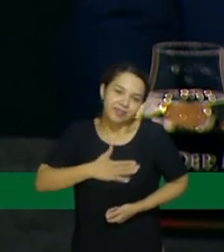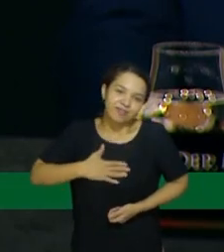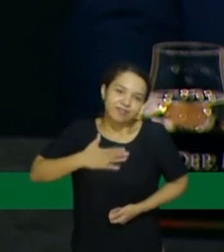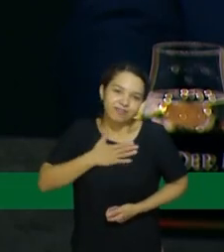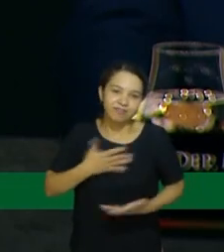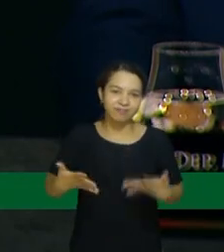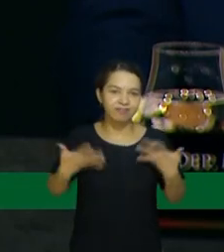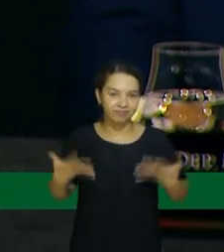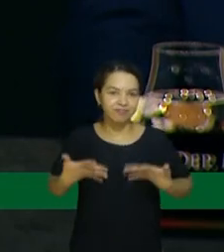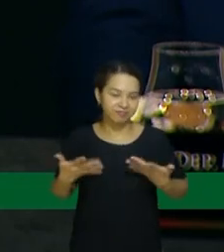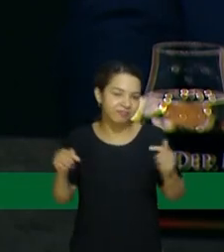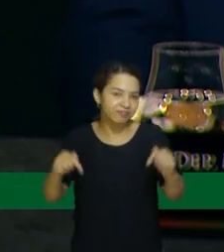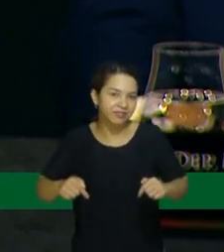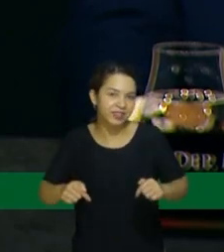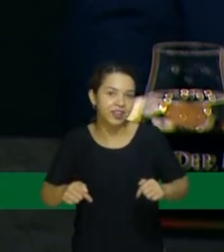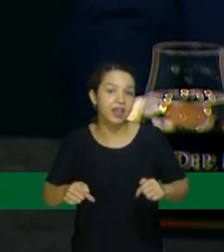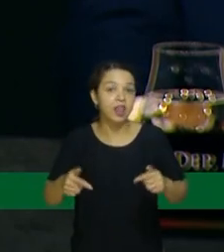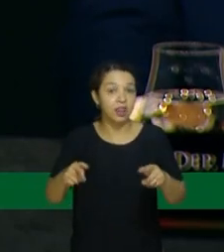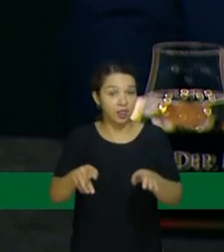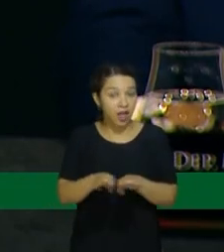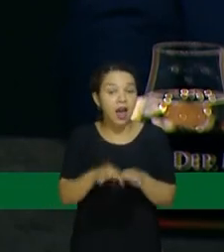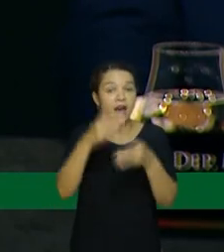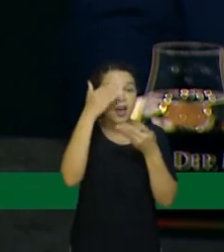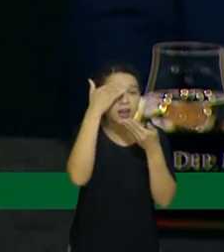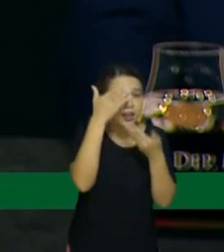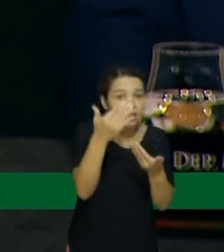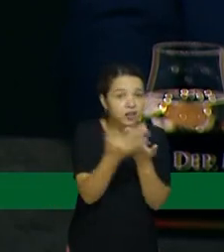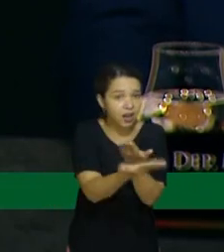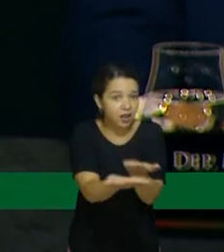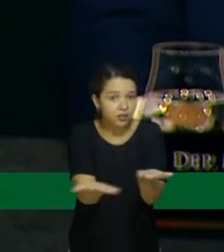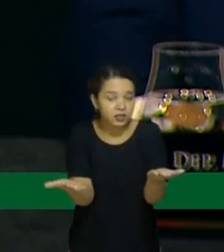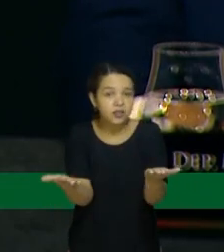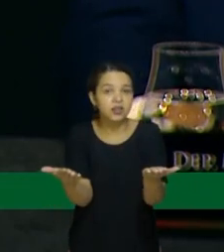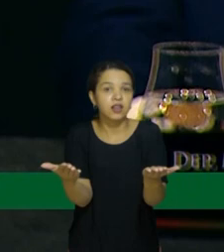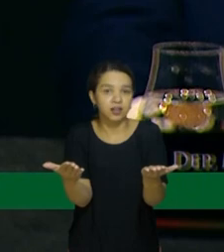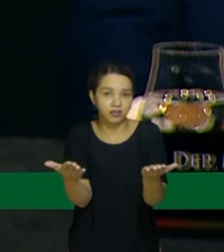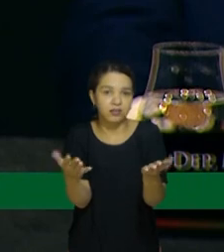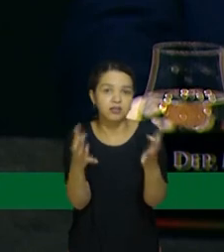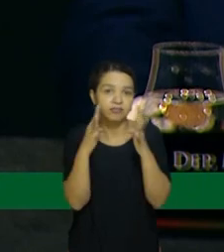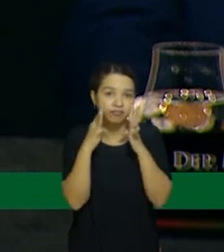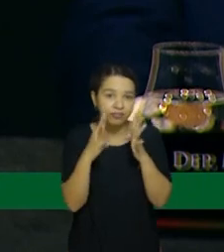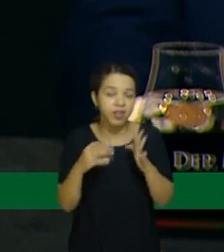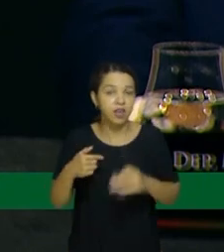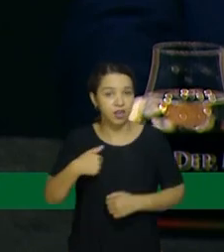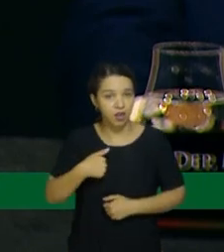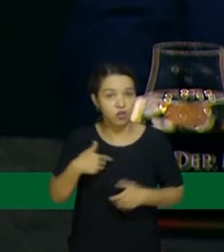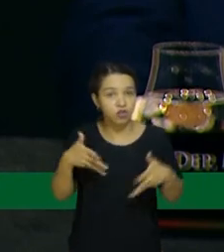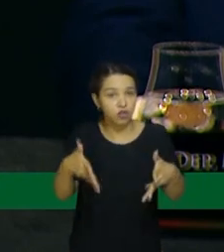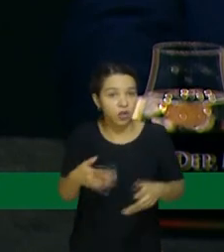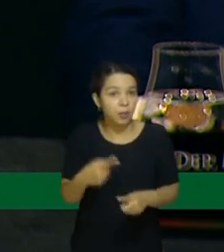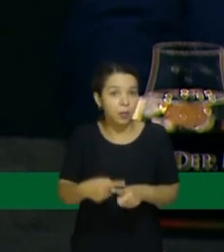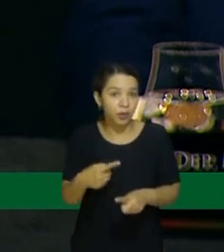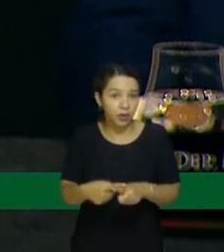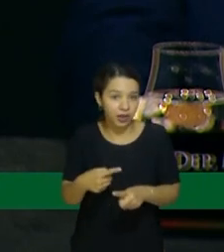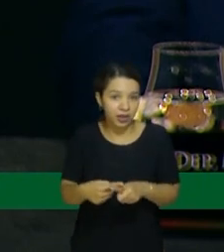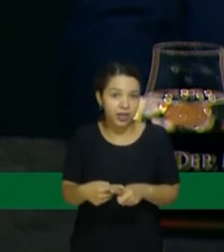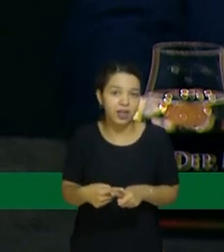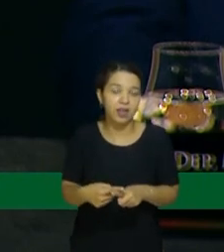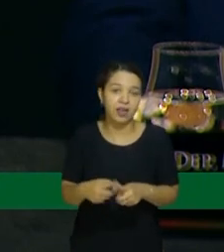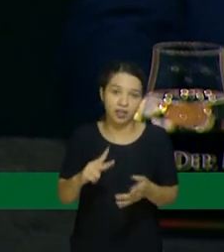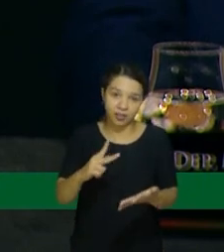também quero agradecer a todos no atendimento de quando eu cheguei porque houve um pequeno uma